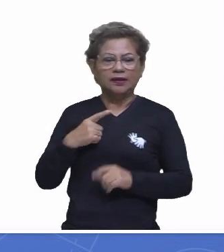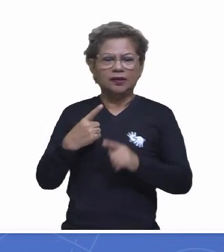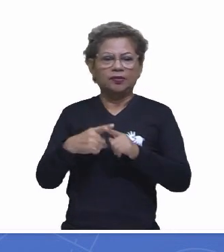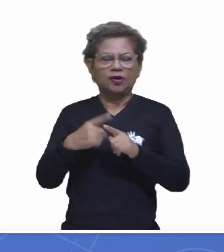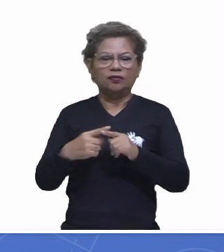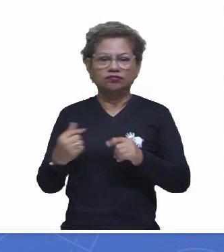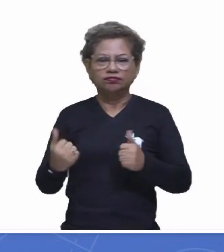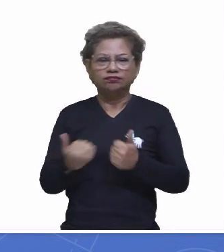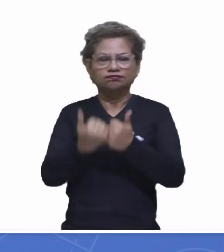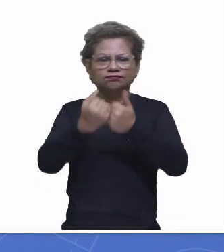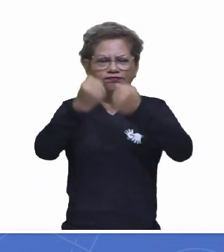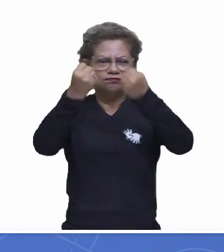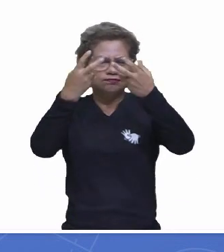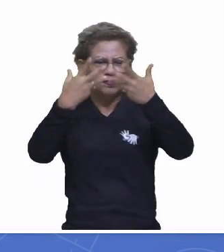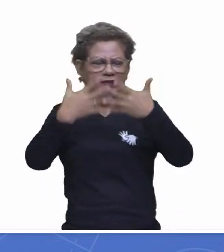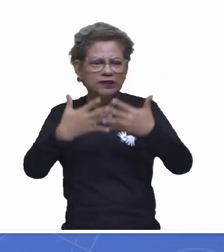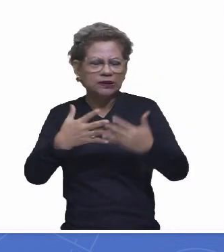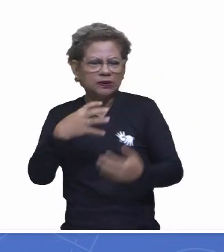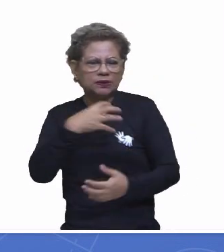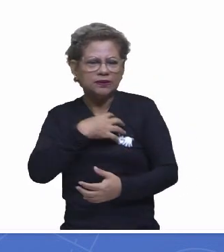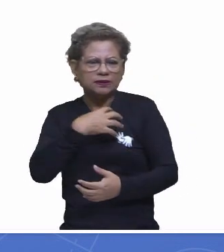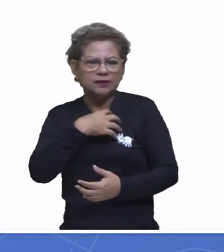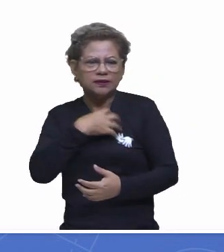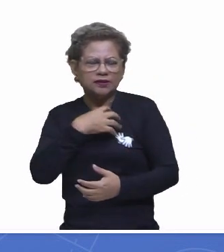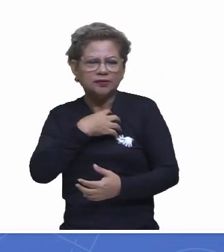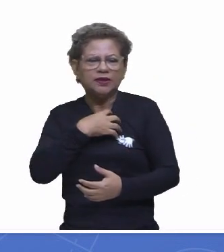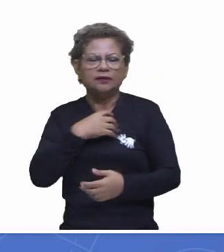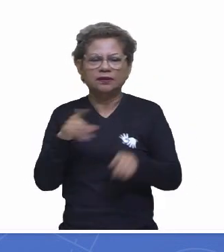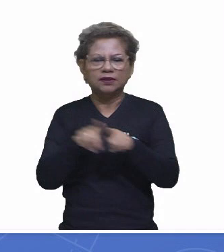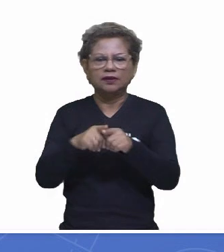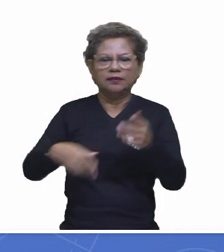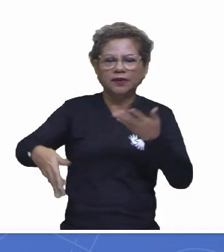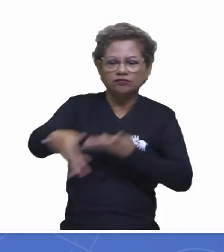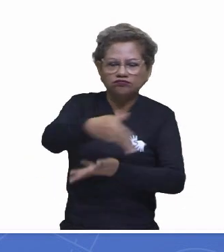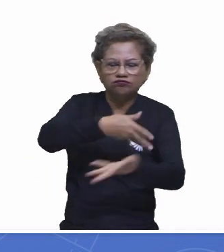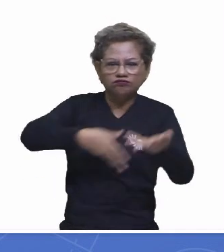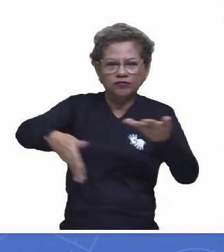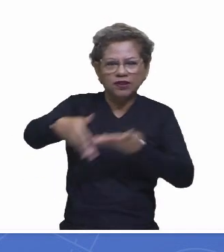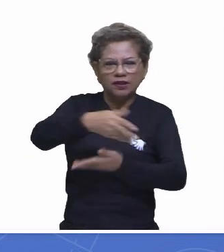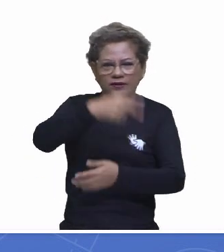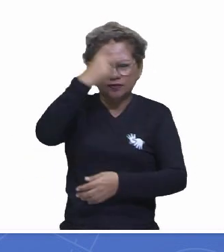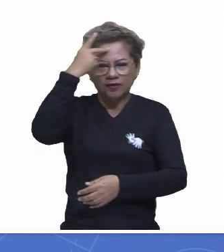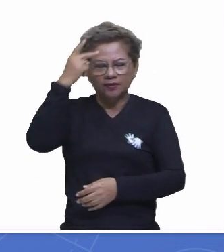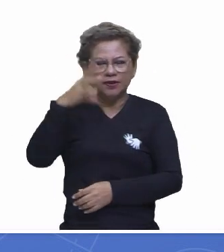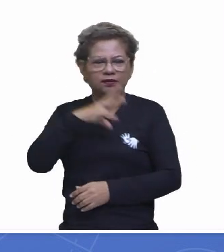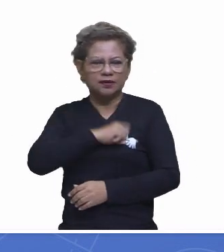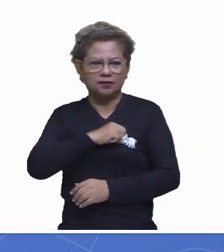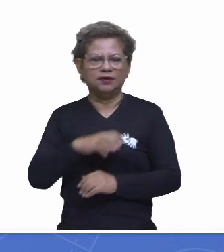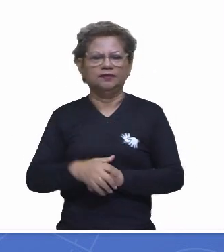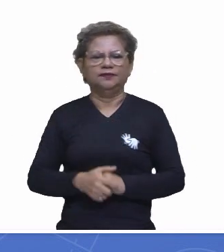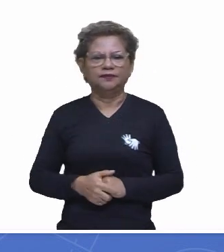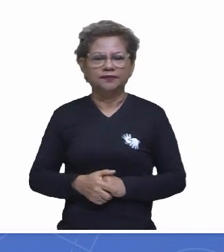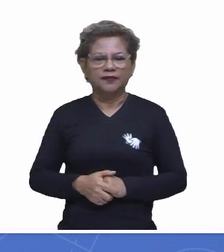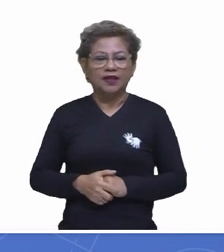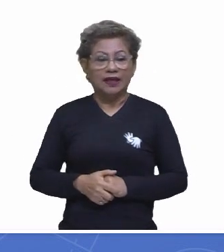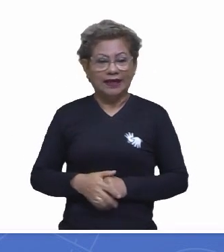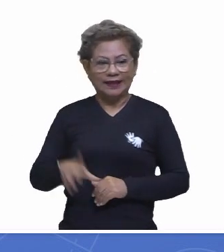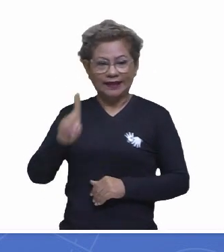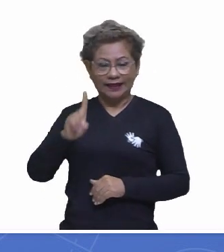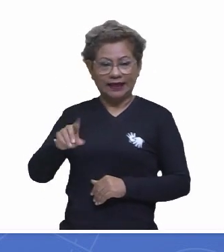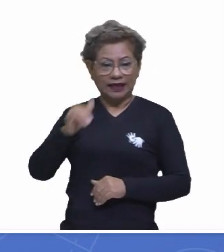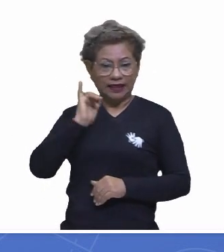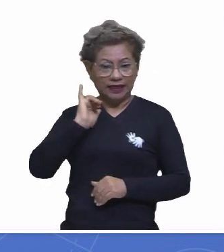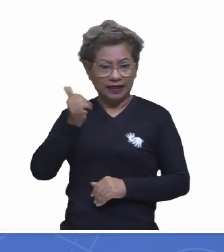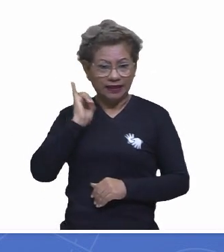estados físicos e psicológicos e interage com a mulher amada. D, narrativo e descritivo, pois